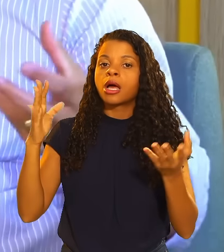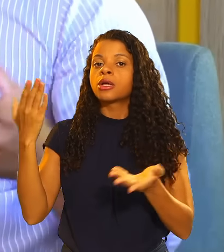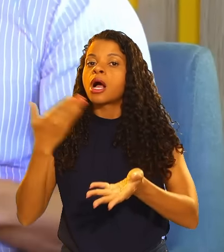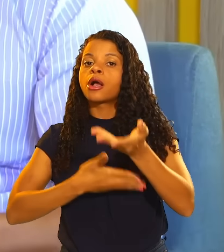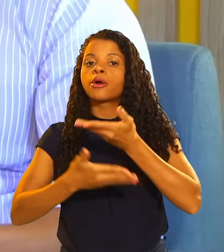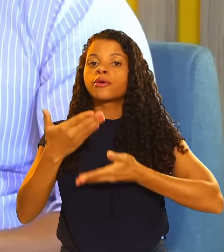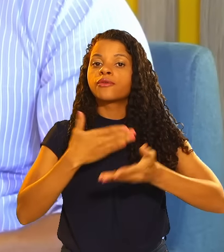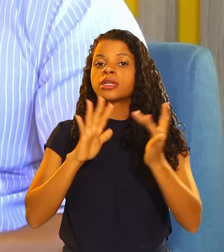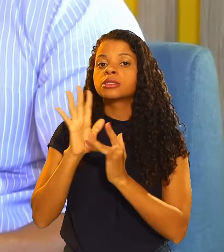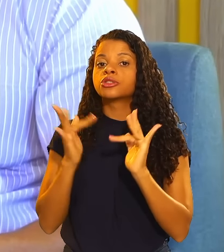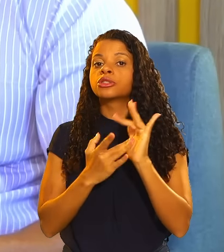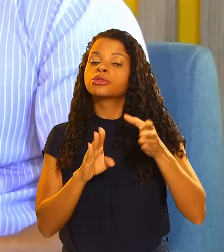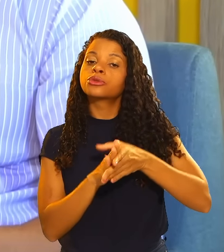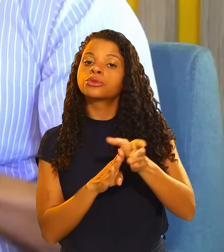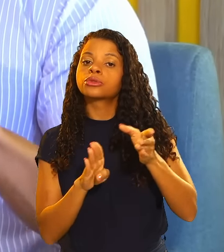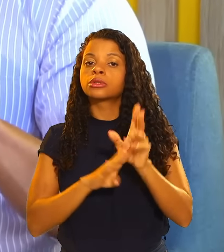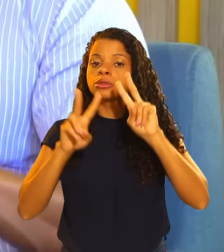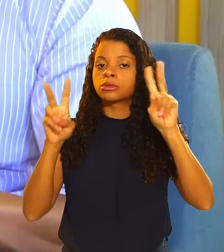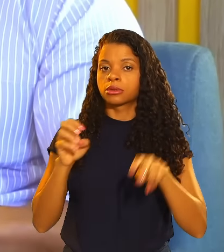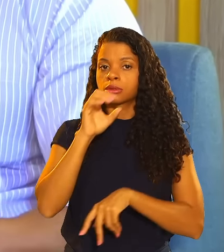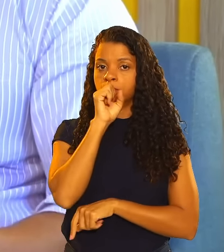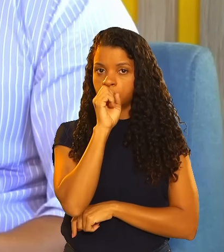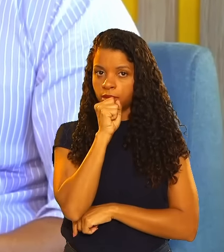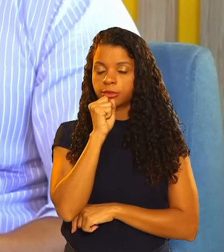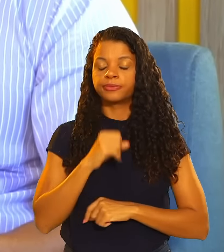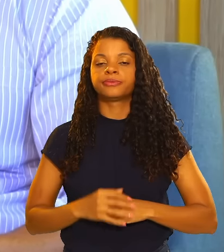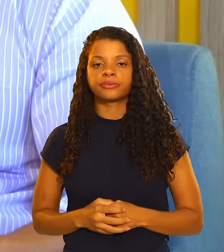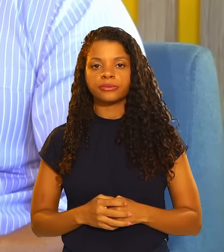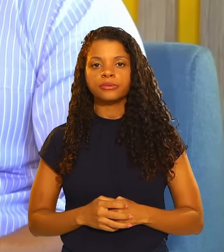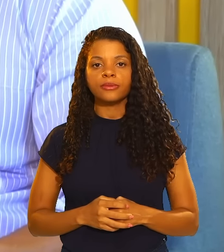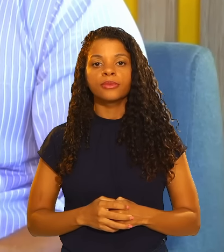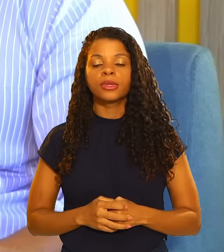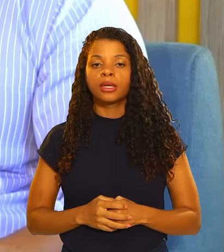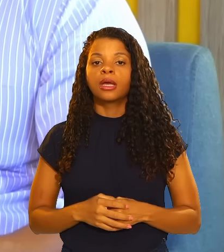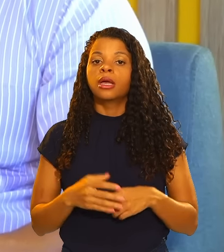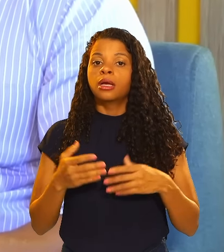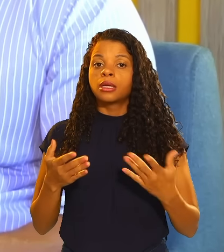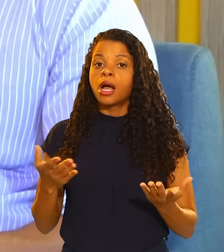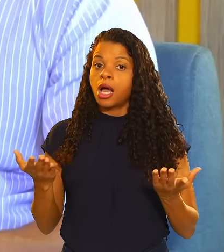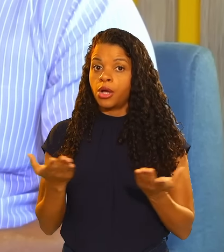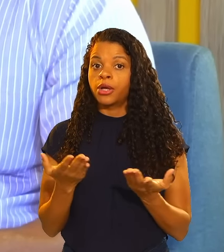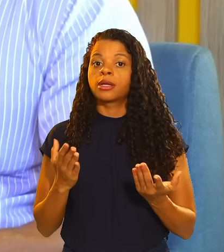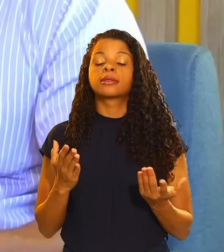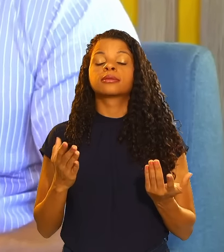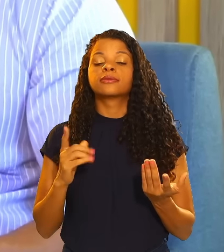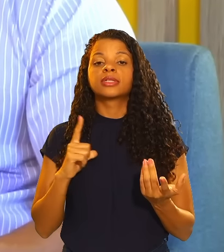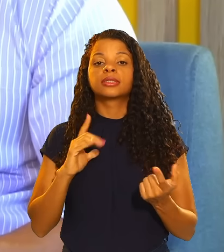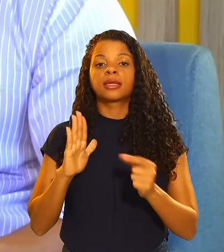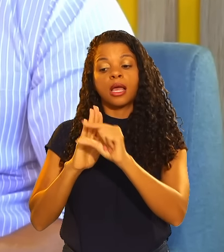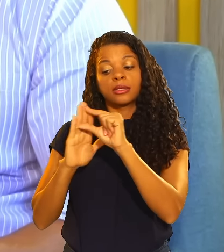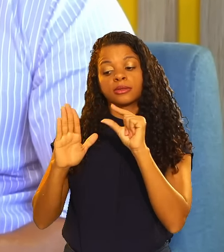do diálogo de Cristo acerca do sábado. E nós, na lição, aqui na introdução, diz que nós vamos ler alguns